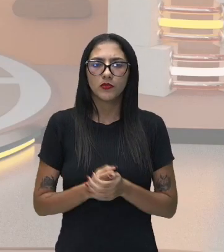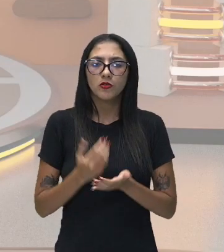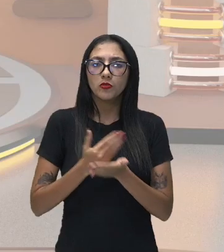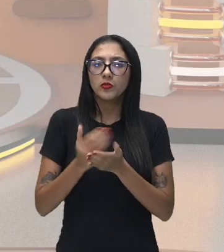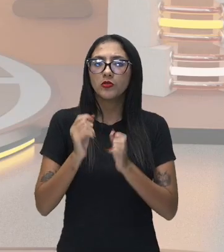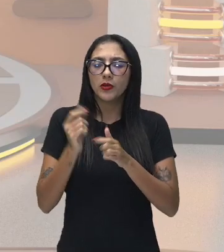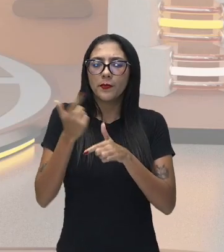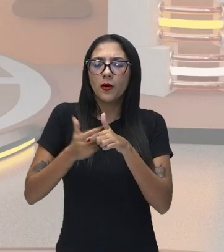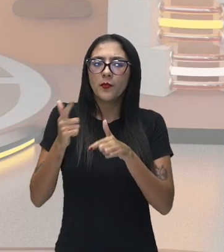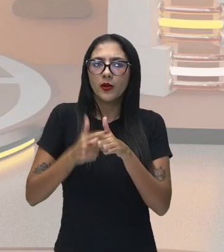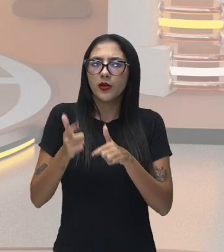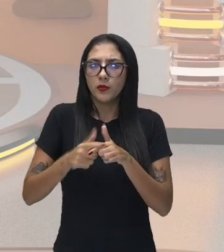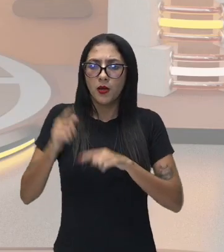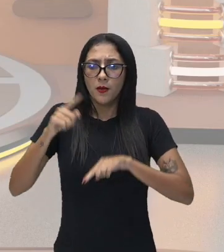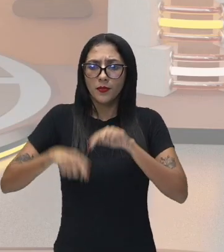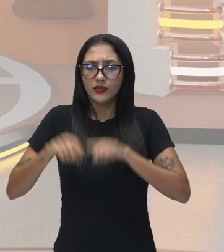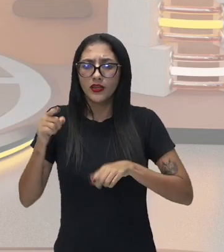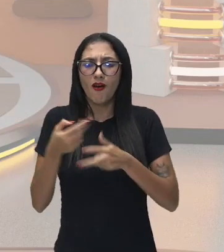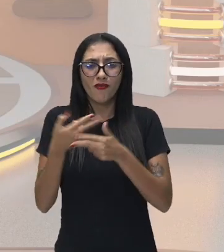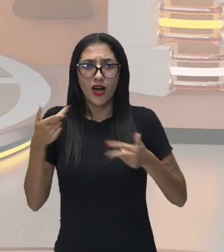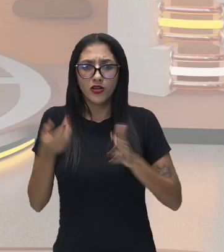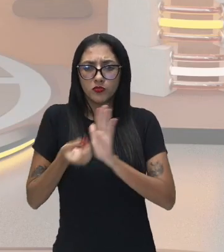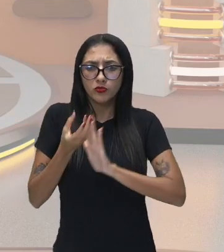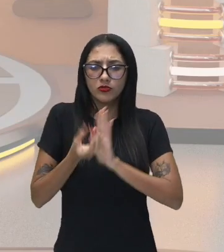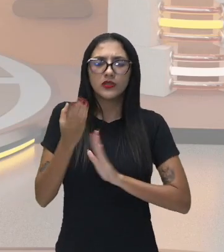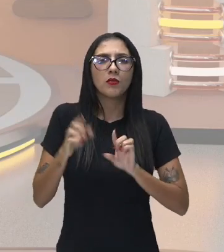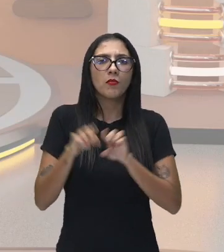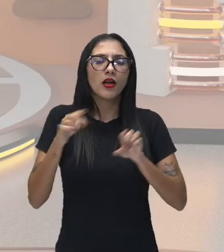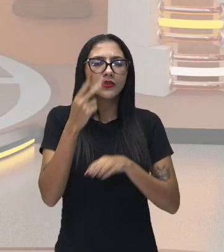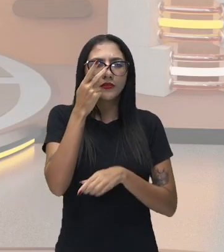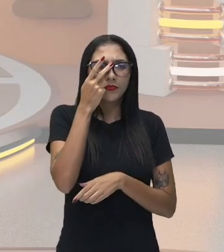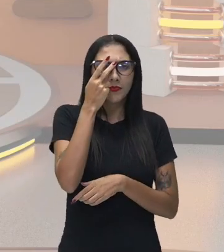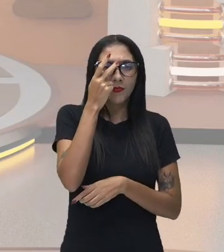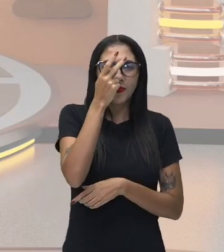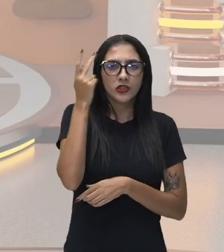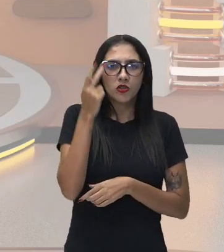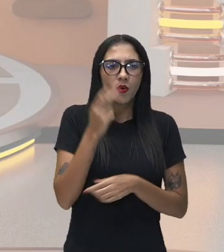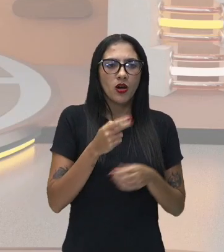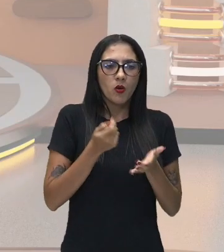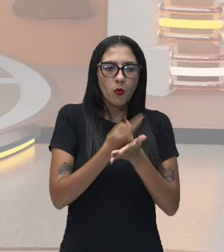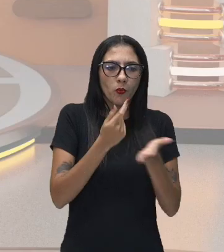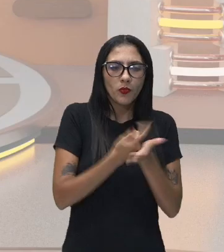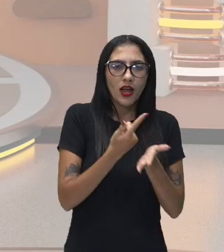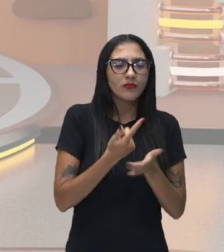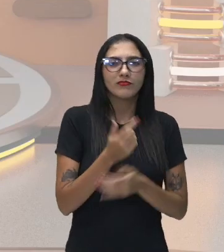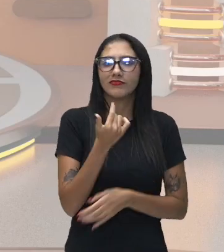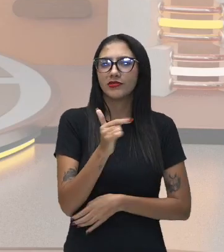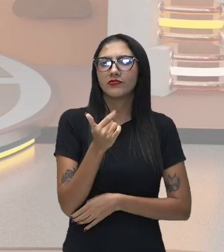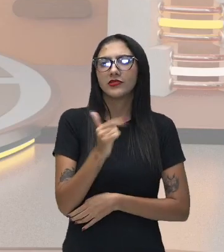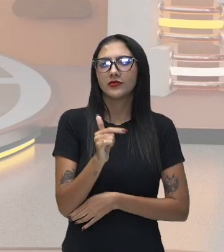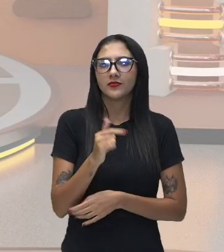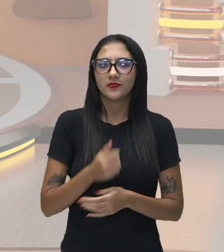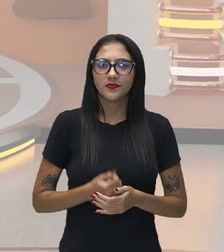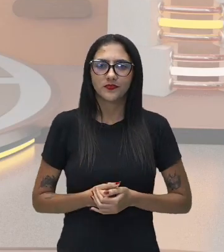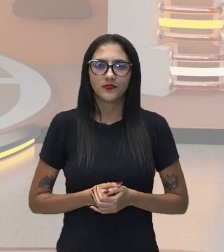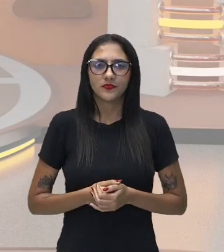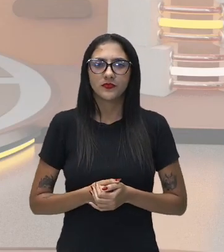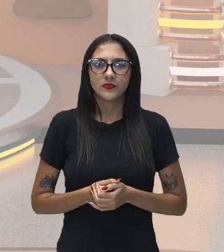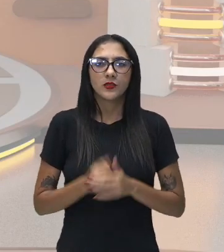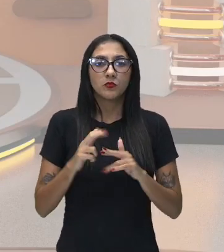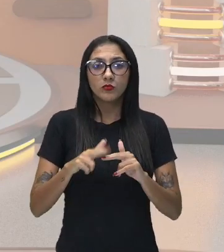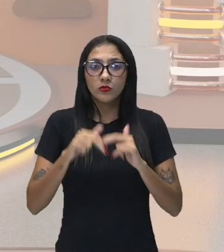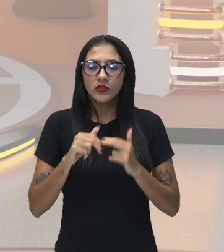superprodução na medida em que não tem comprador para esses produtos, então eles começam a ficar estocados e com isso nós vamos começar a perceber